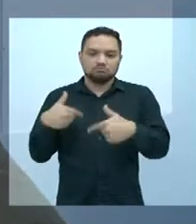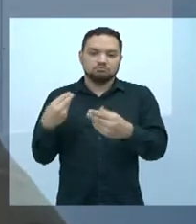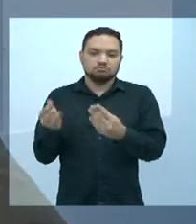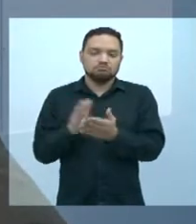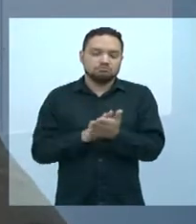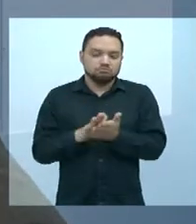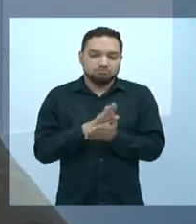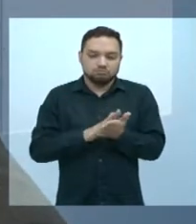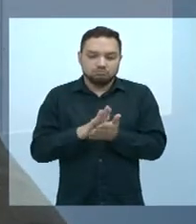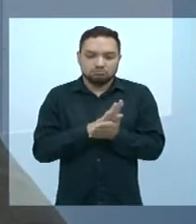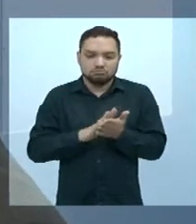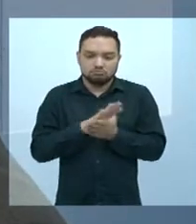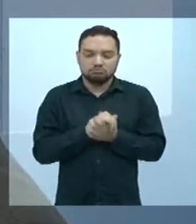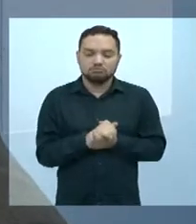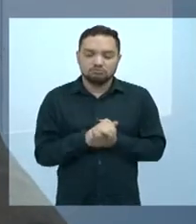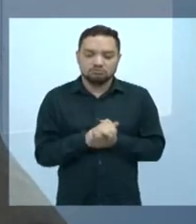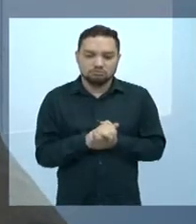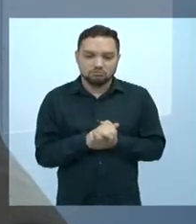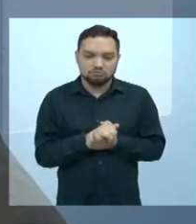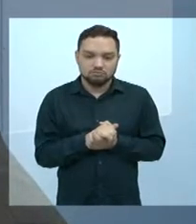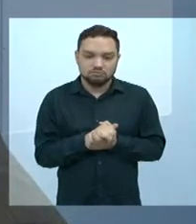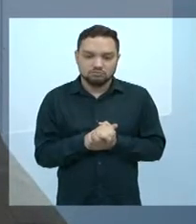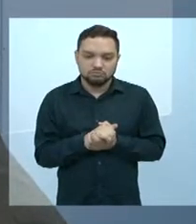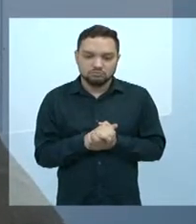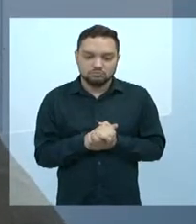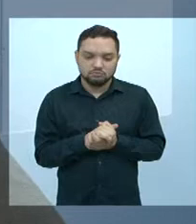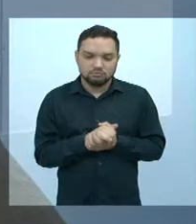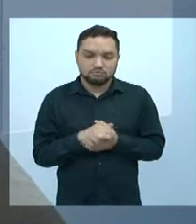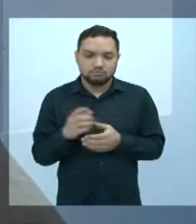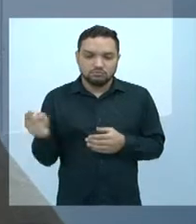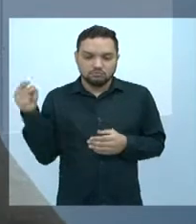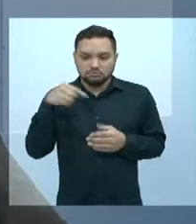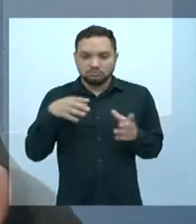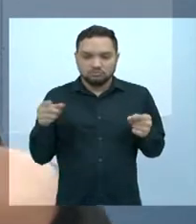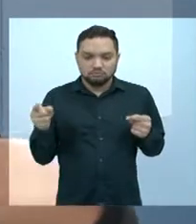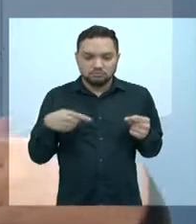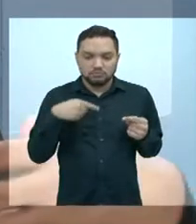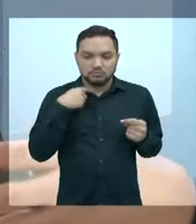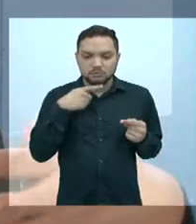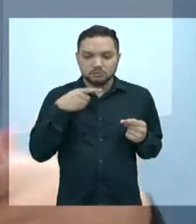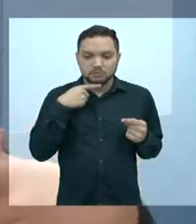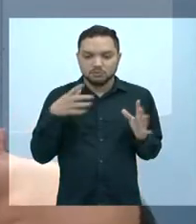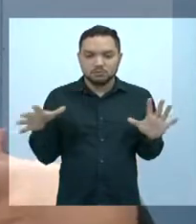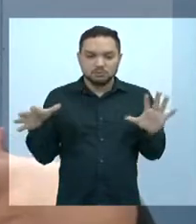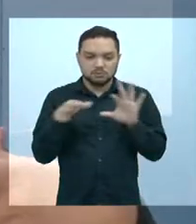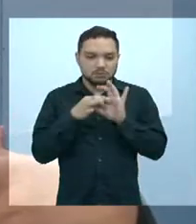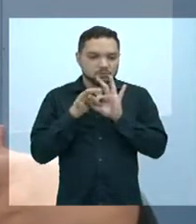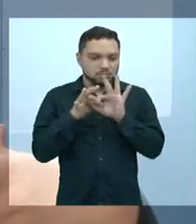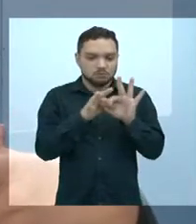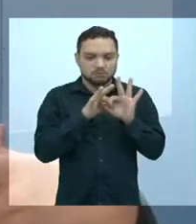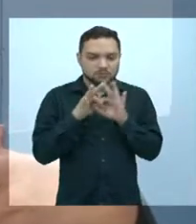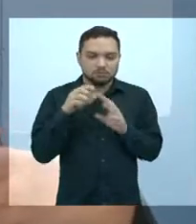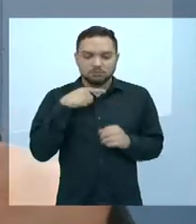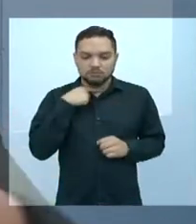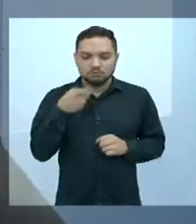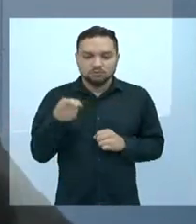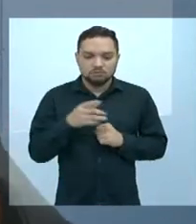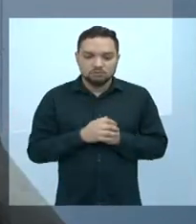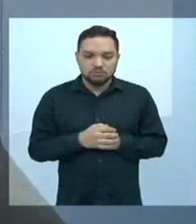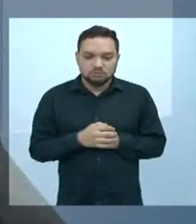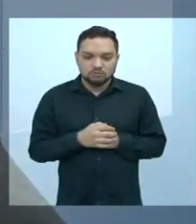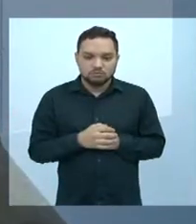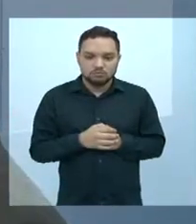autarquias, quer dizer, e quando vieram fazer oposição aqui, eles não conseguiram se unificar. Há uma divisão, o